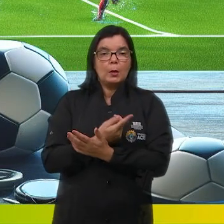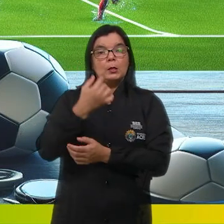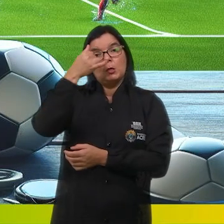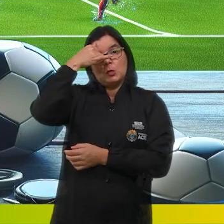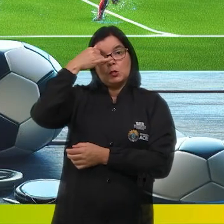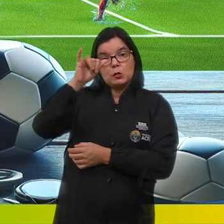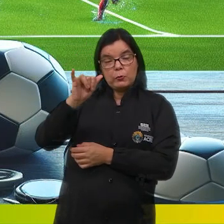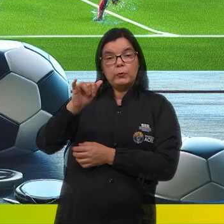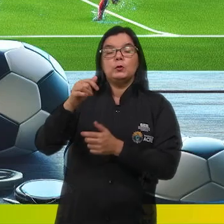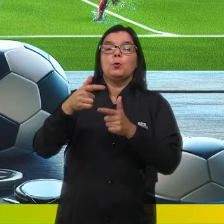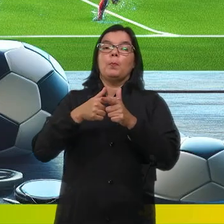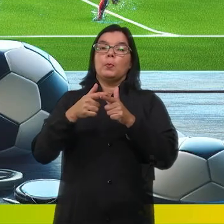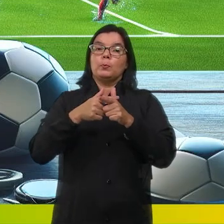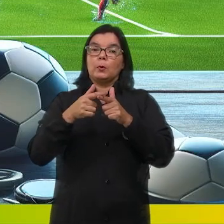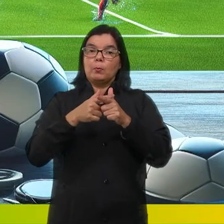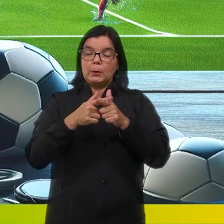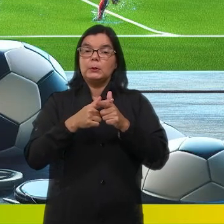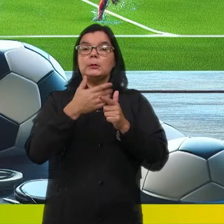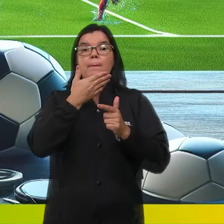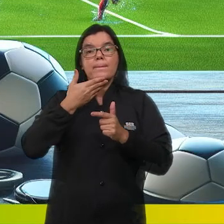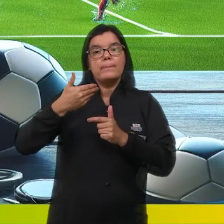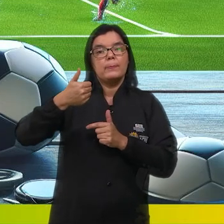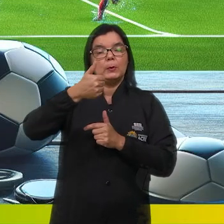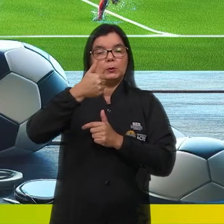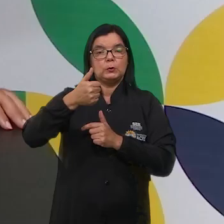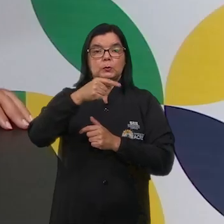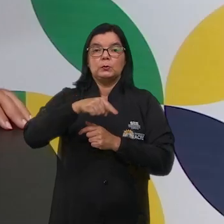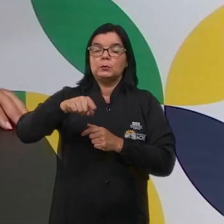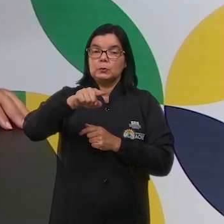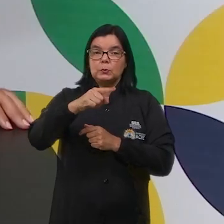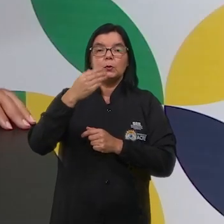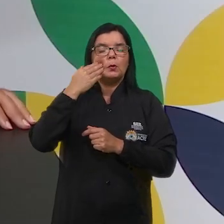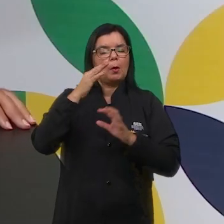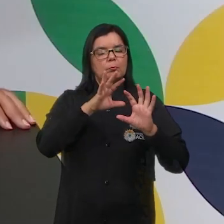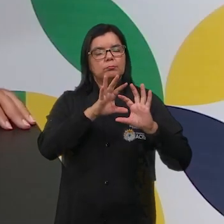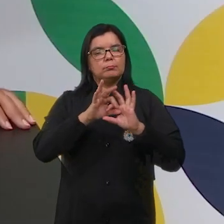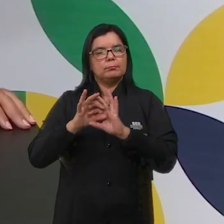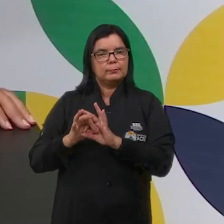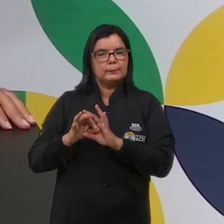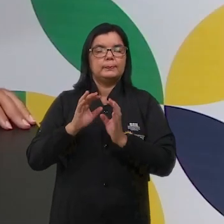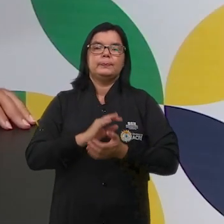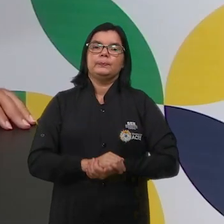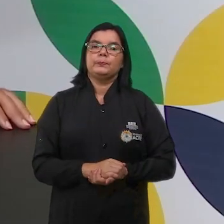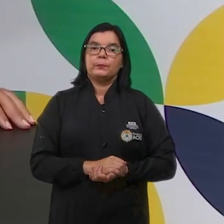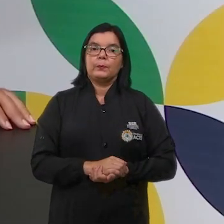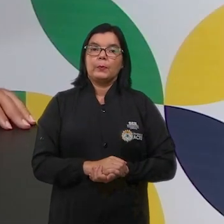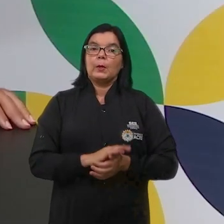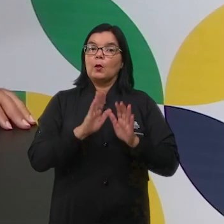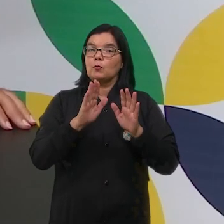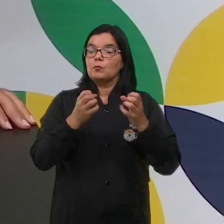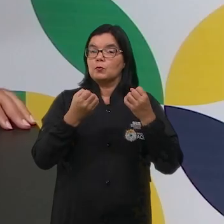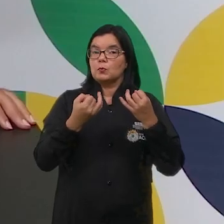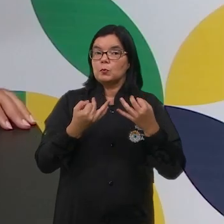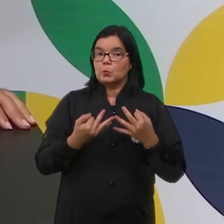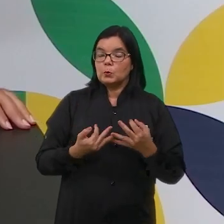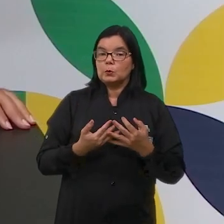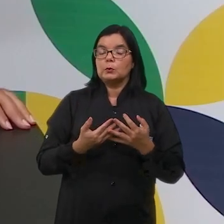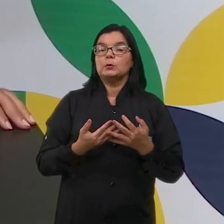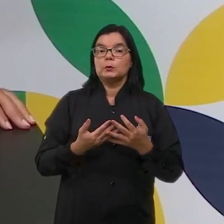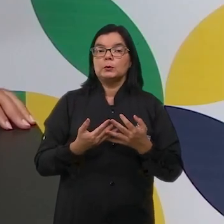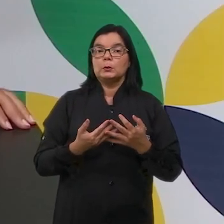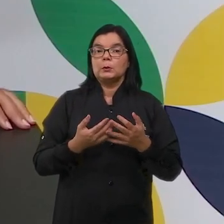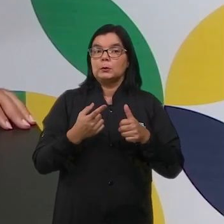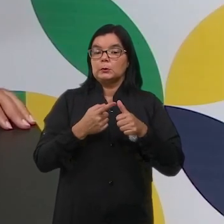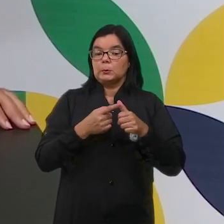lesões e aumentando a eficiência. Aqui só para você entender e contextualizar rapidamente. A gente já falou, das